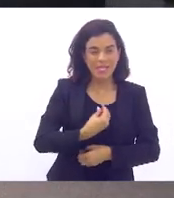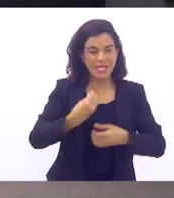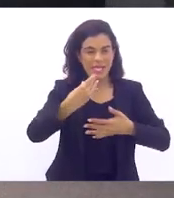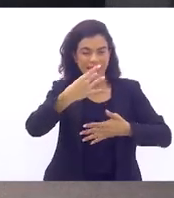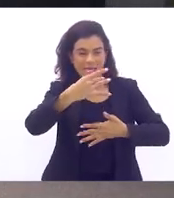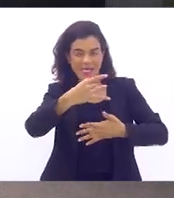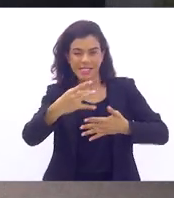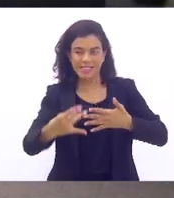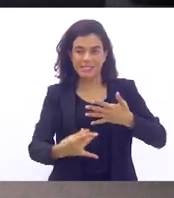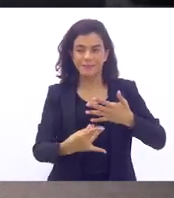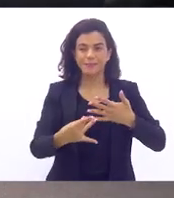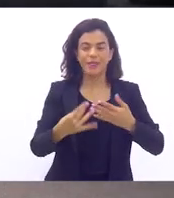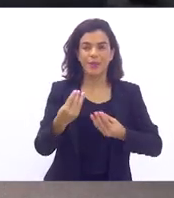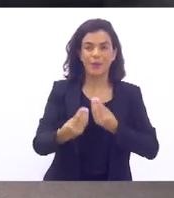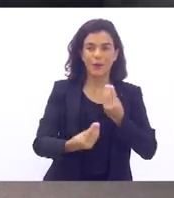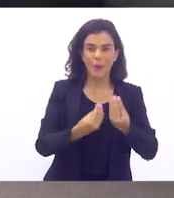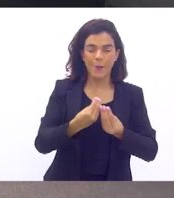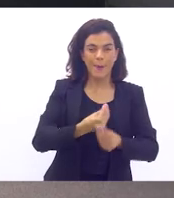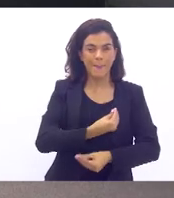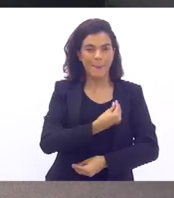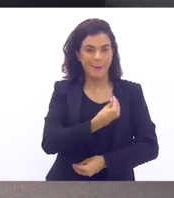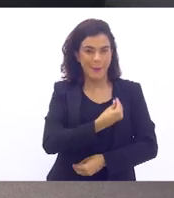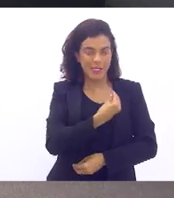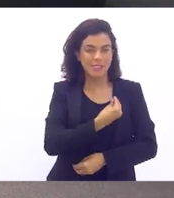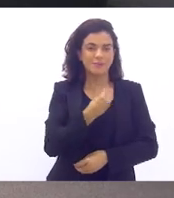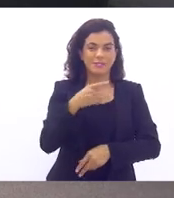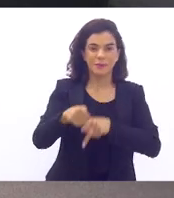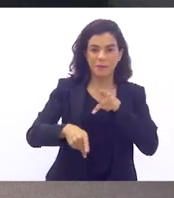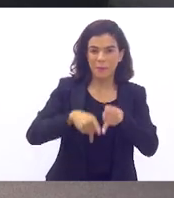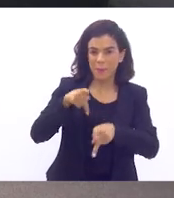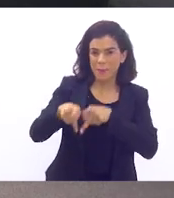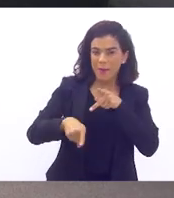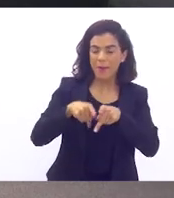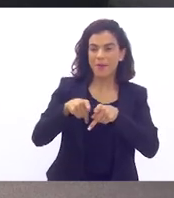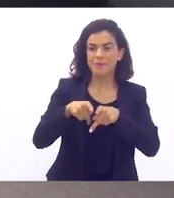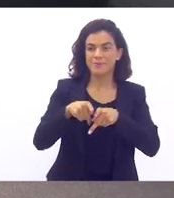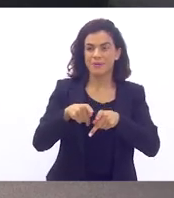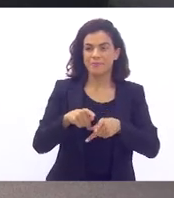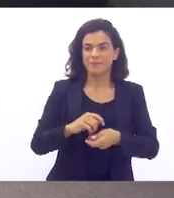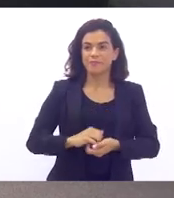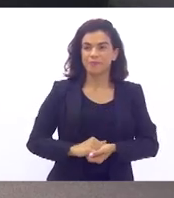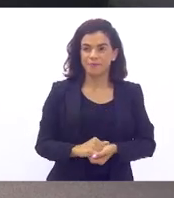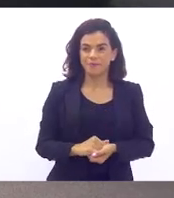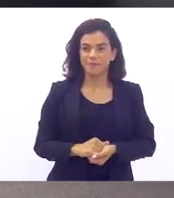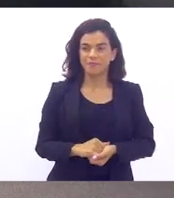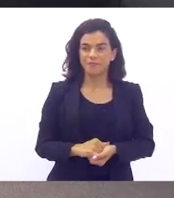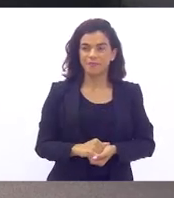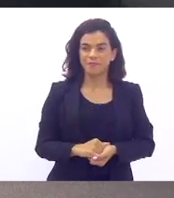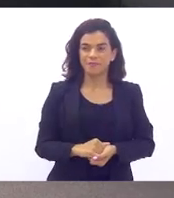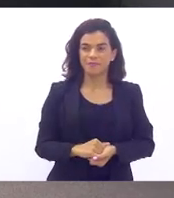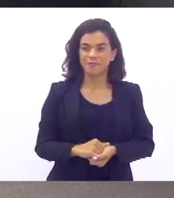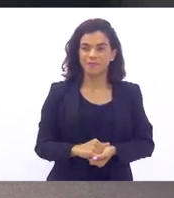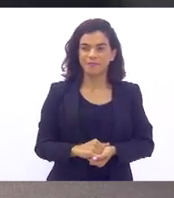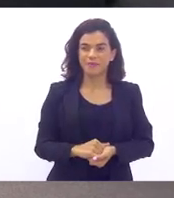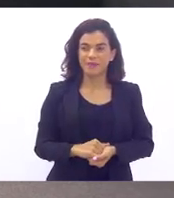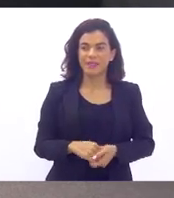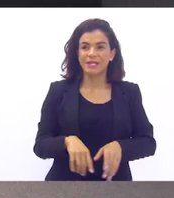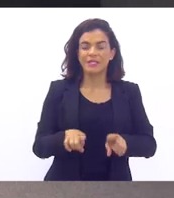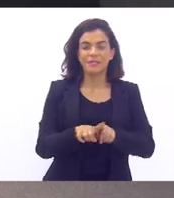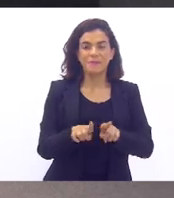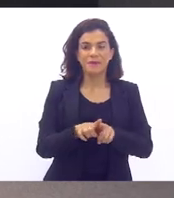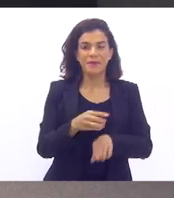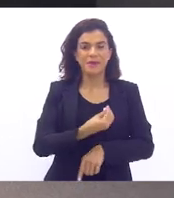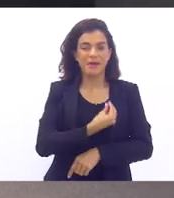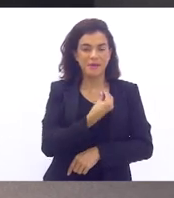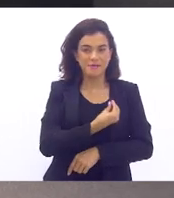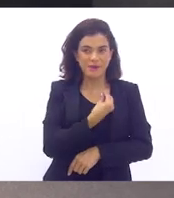nesse mecanismo que é de participação democrática que é o legislativo aqui então é quero destacar a presença aqui